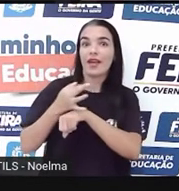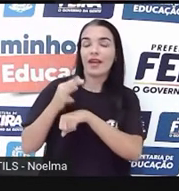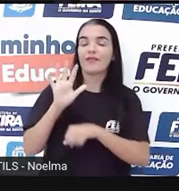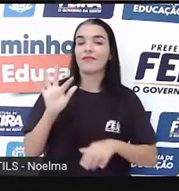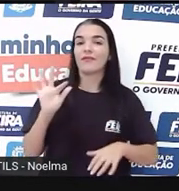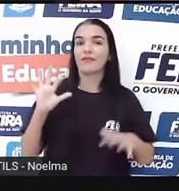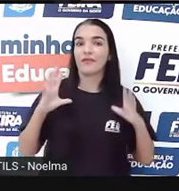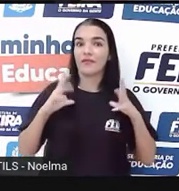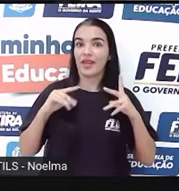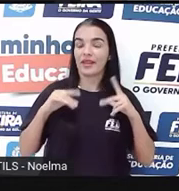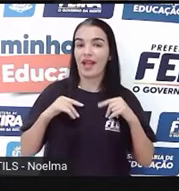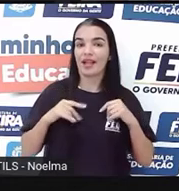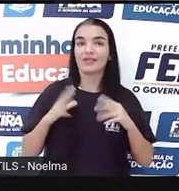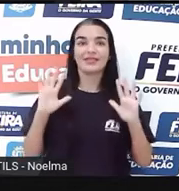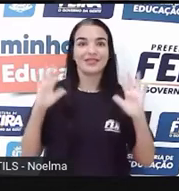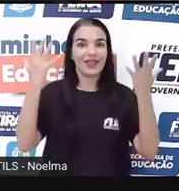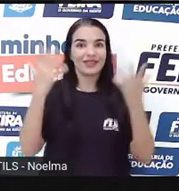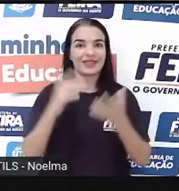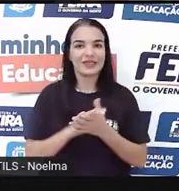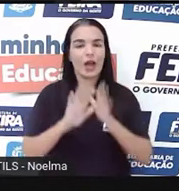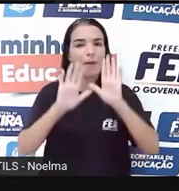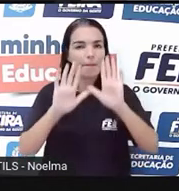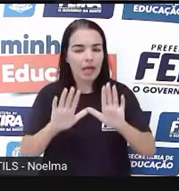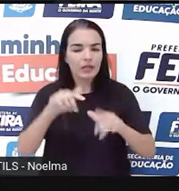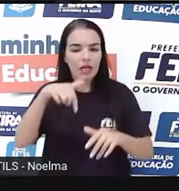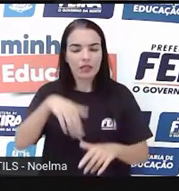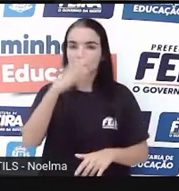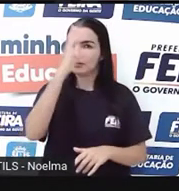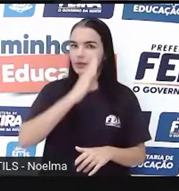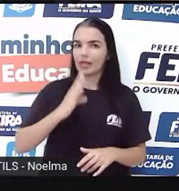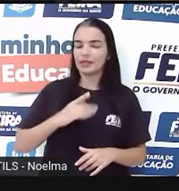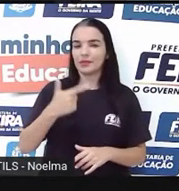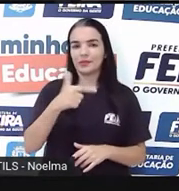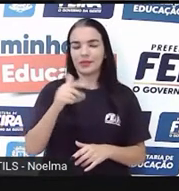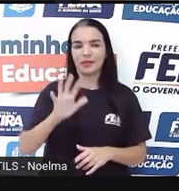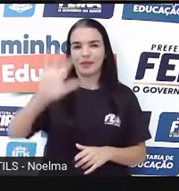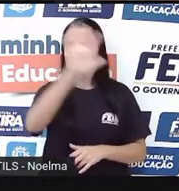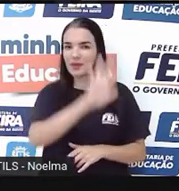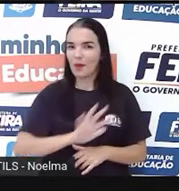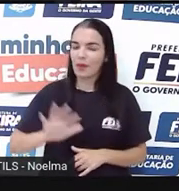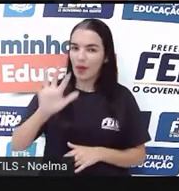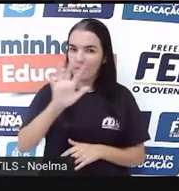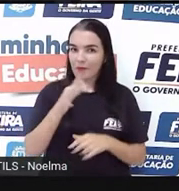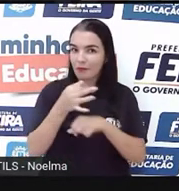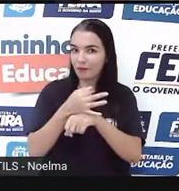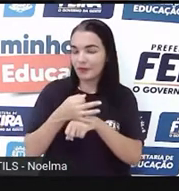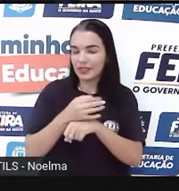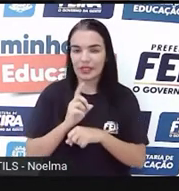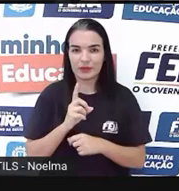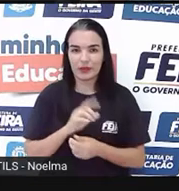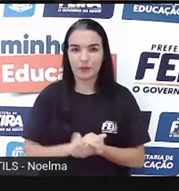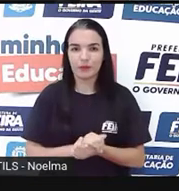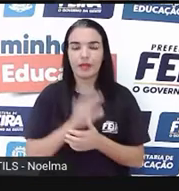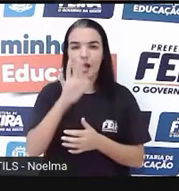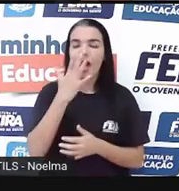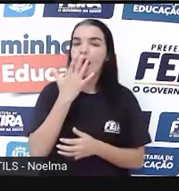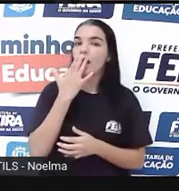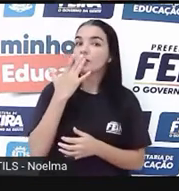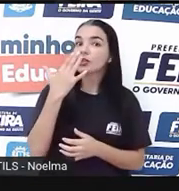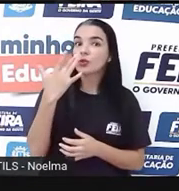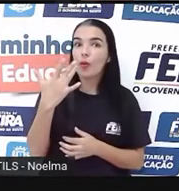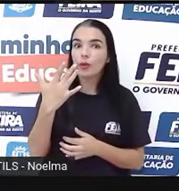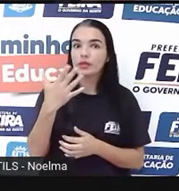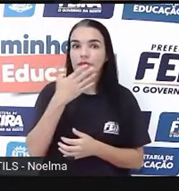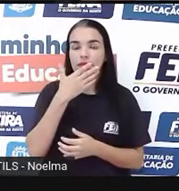divertido, mas não é um feriado nacional. As cores populares do Halloween são